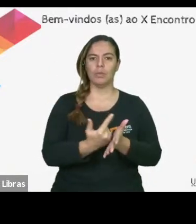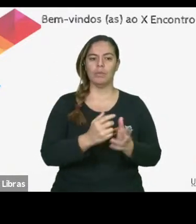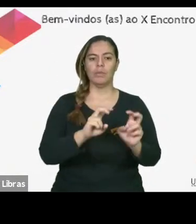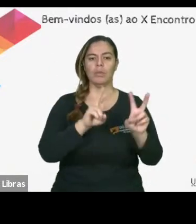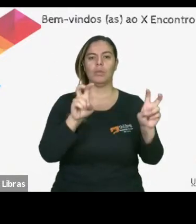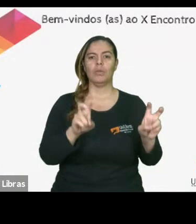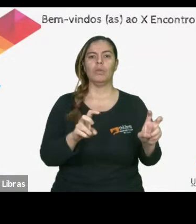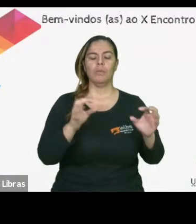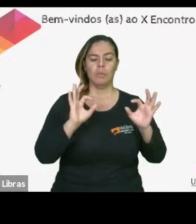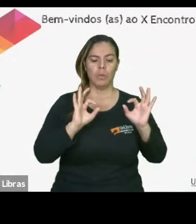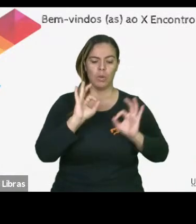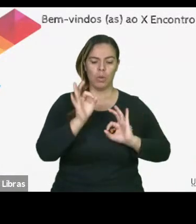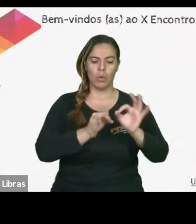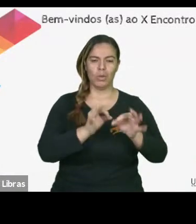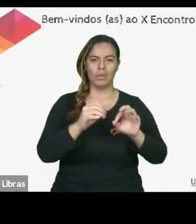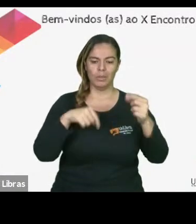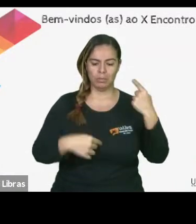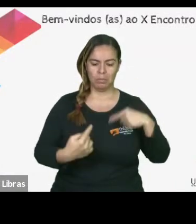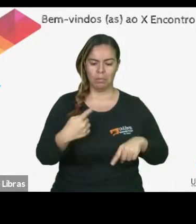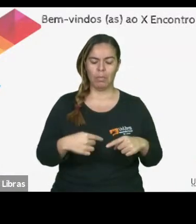o Organismo?